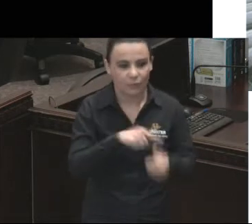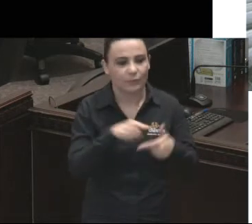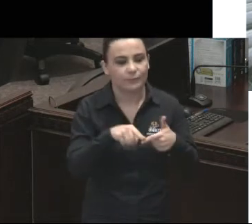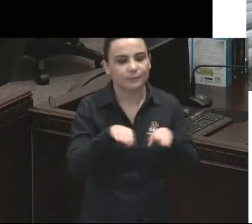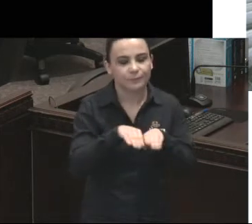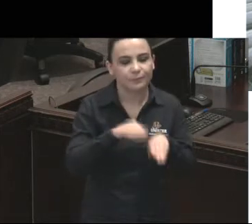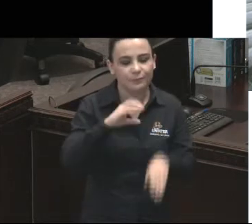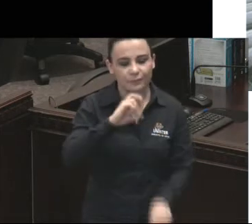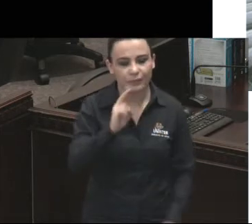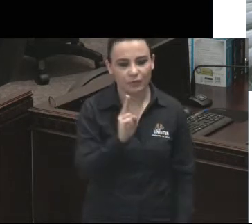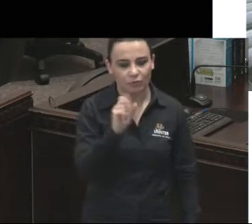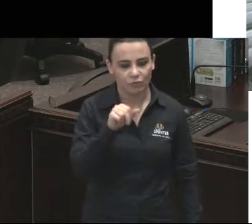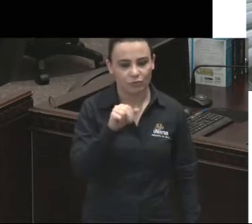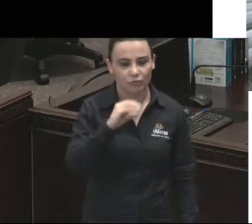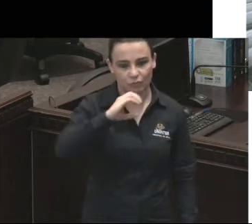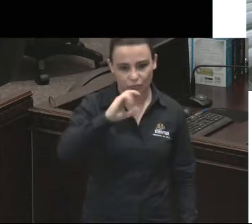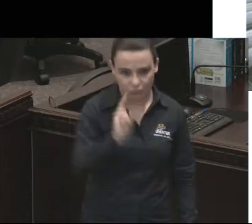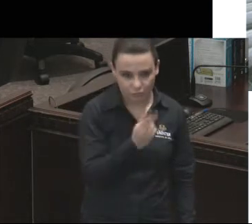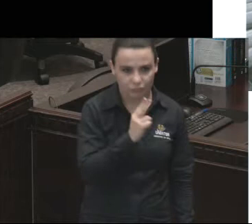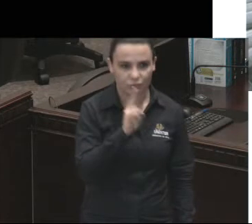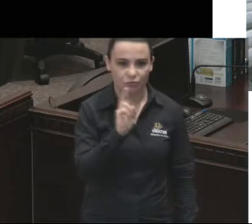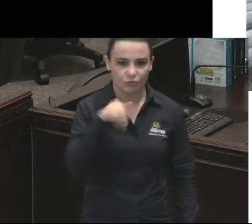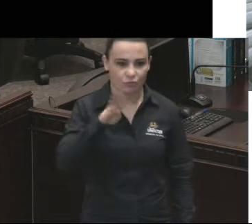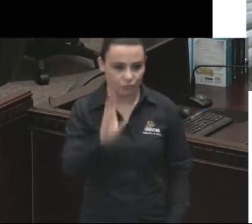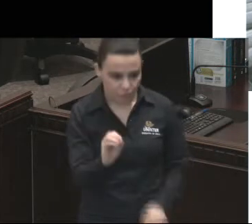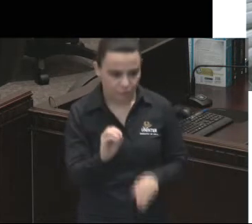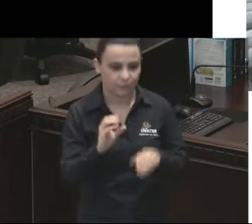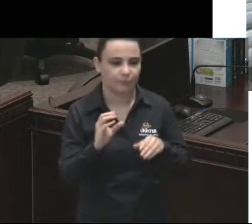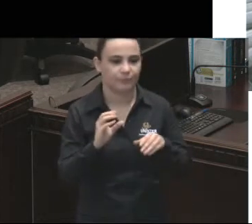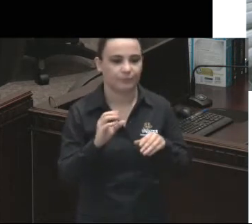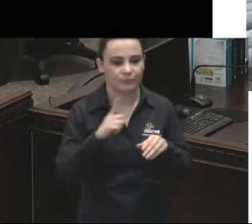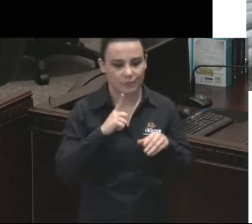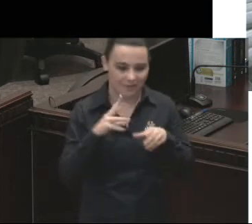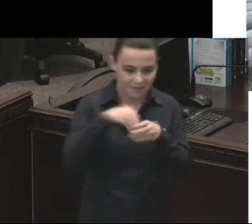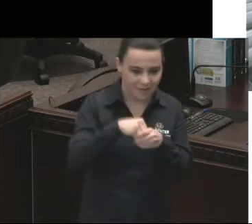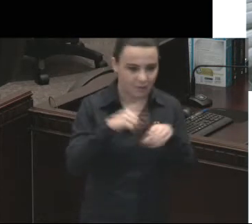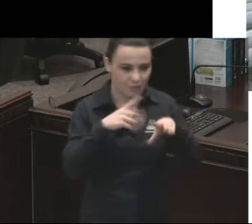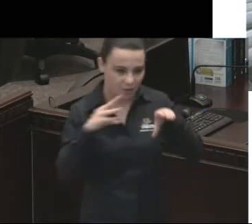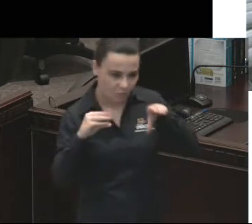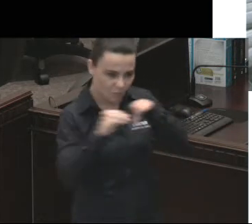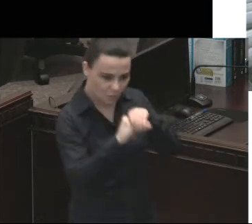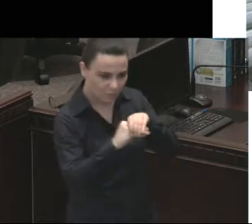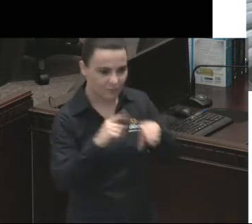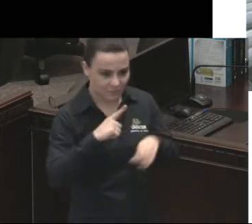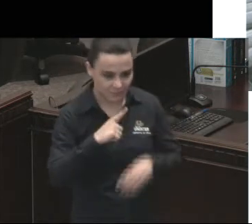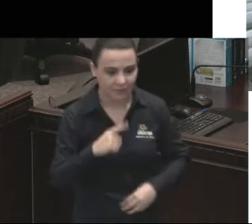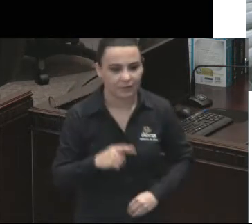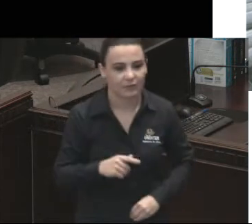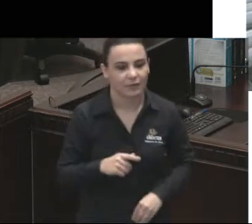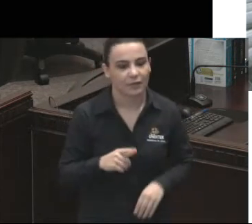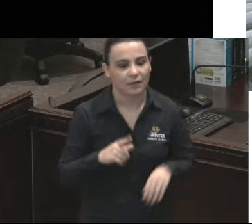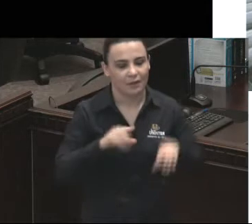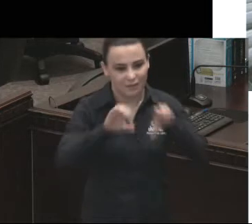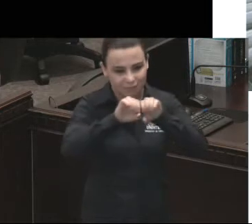qualquer local e também não devem ser manuseados, né, pelas pessoas sem nenhuma proteção,